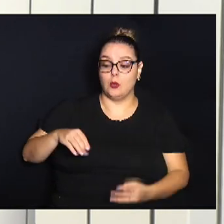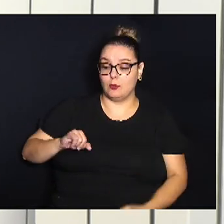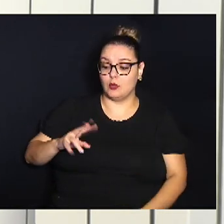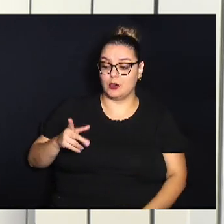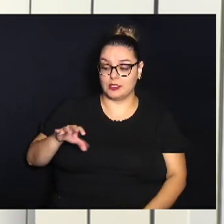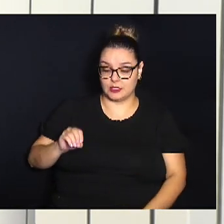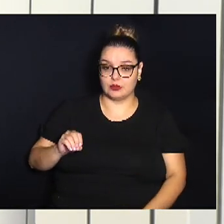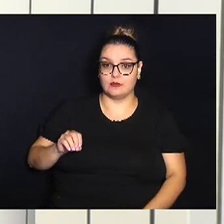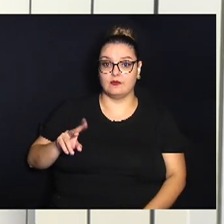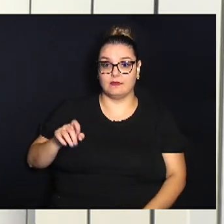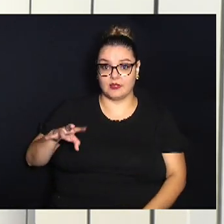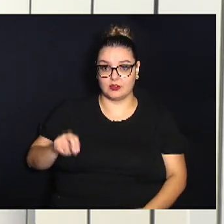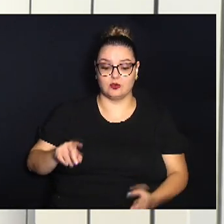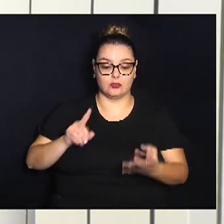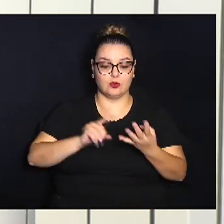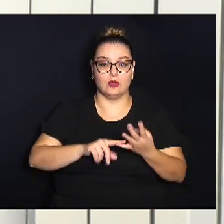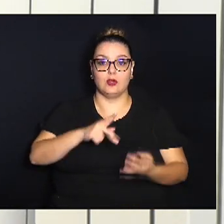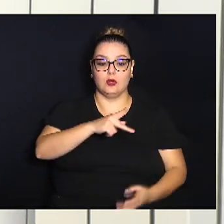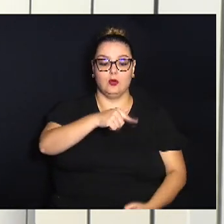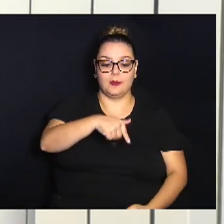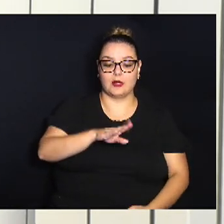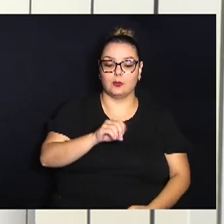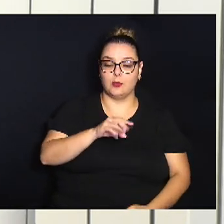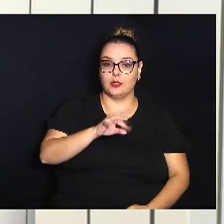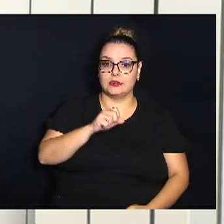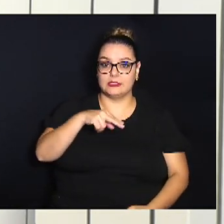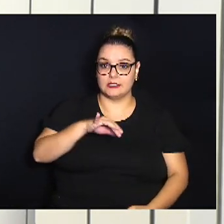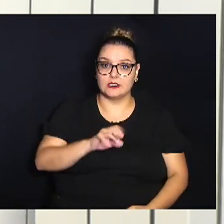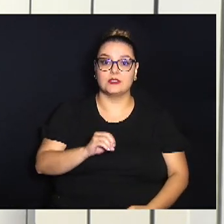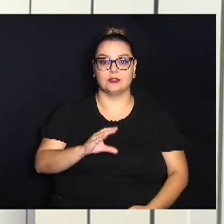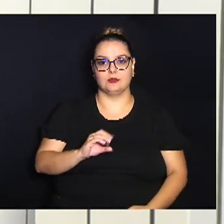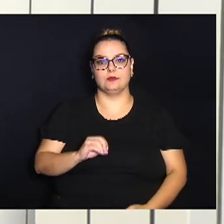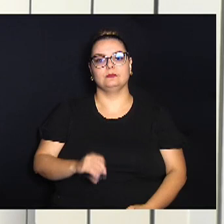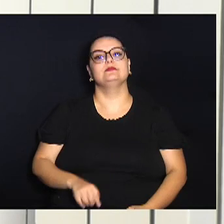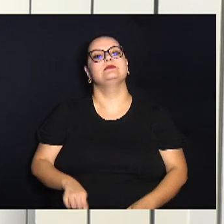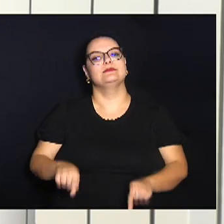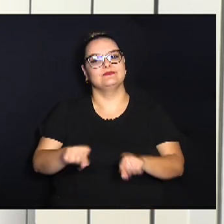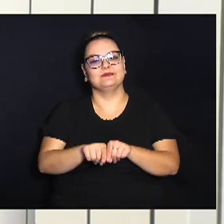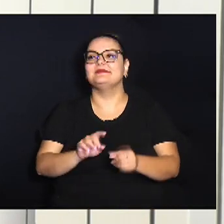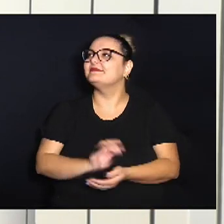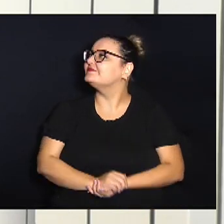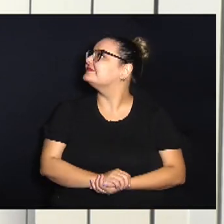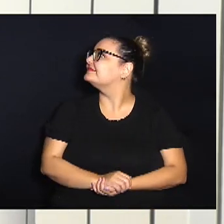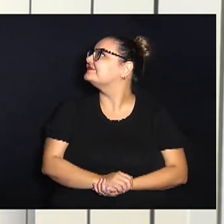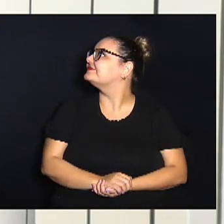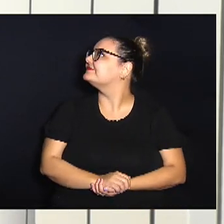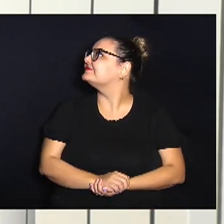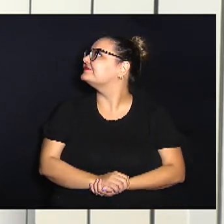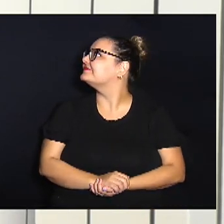Swiss Park, e o Parque Botânico Amador Aguiar, no Swiss Park.